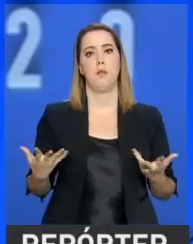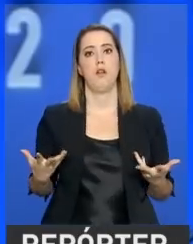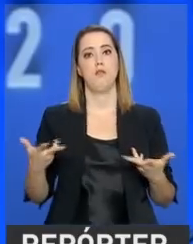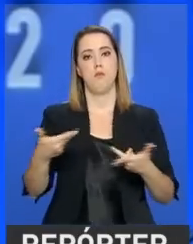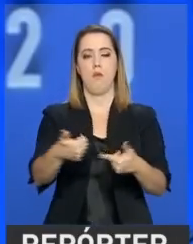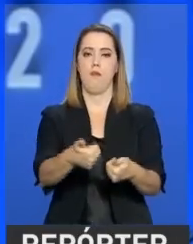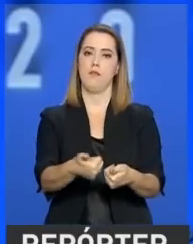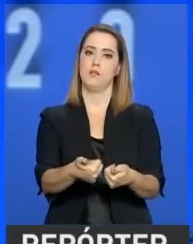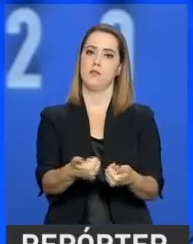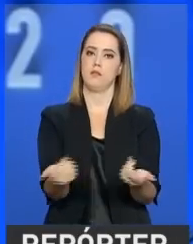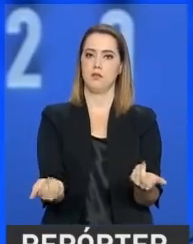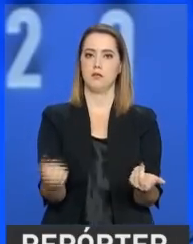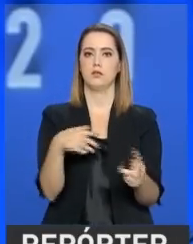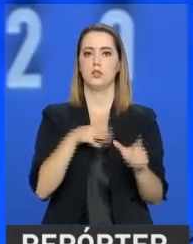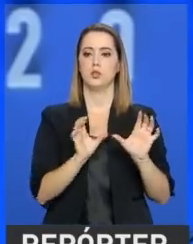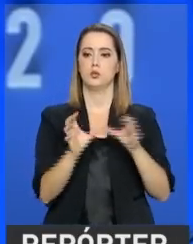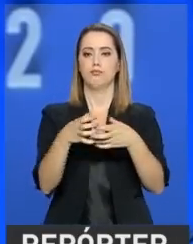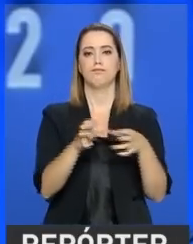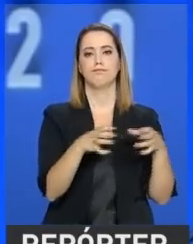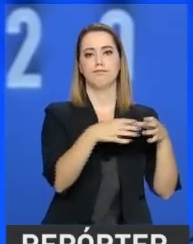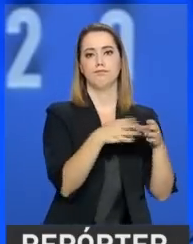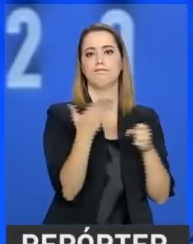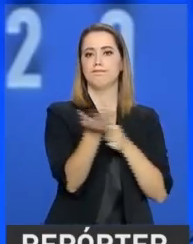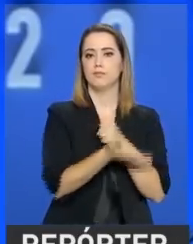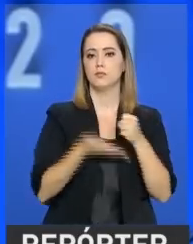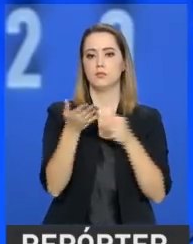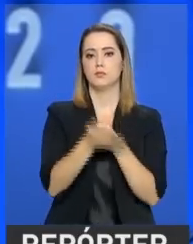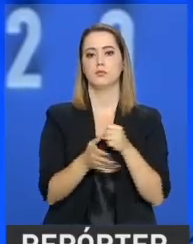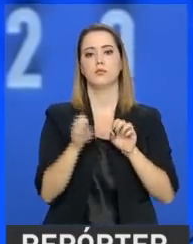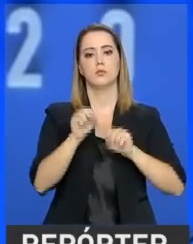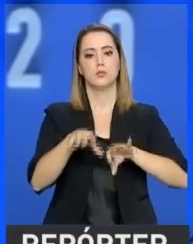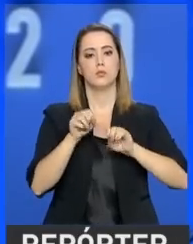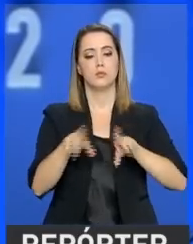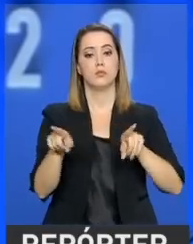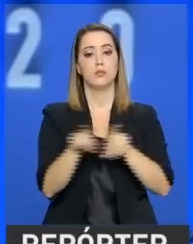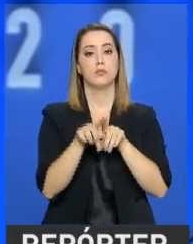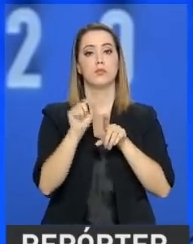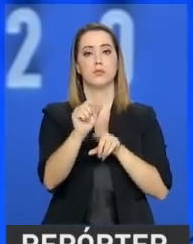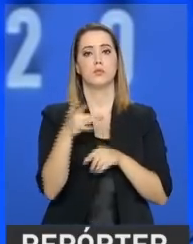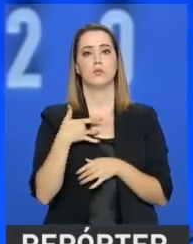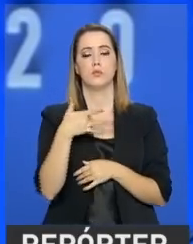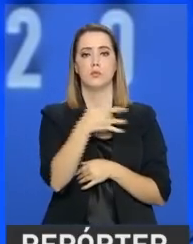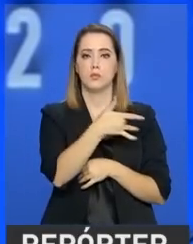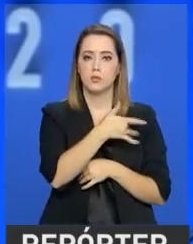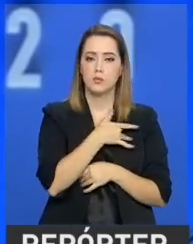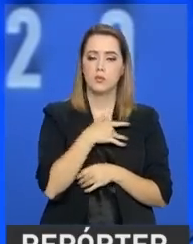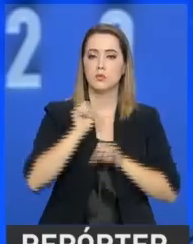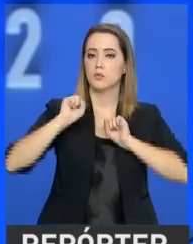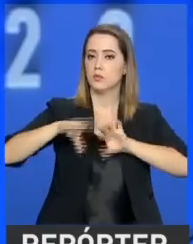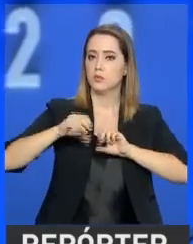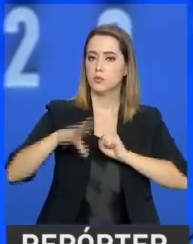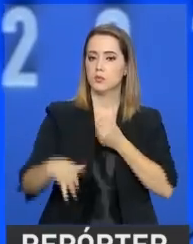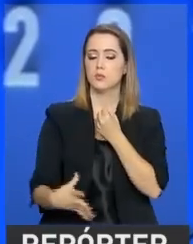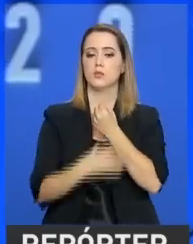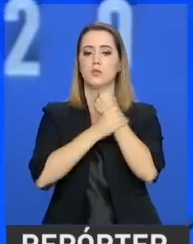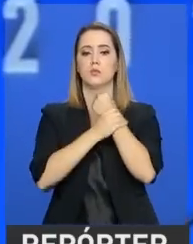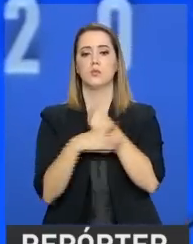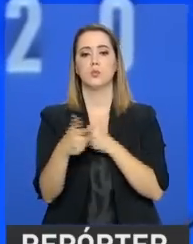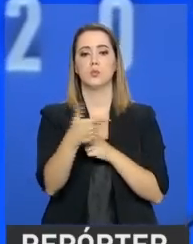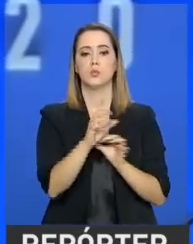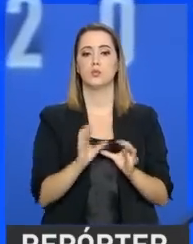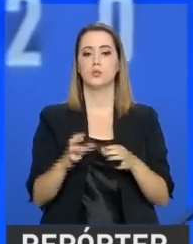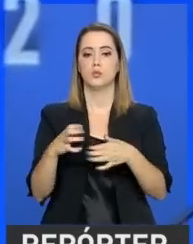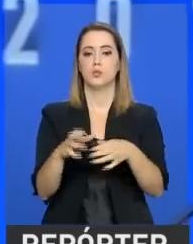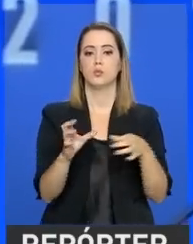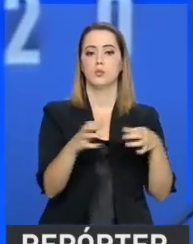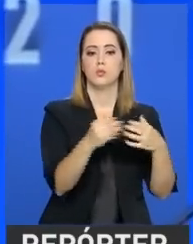eficiente, nas áreas fundamentais, a educação, a saúde, a segurança e outras áreas